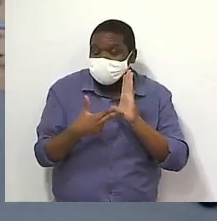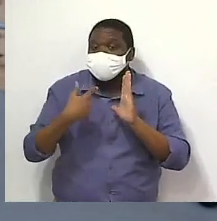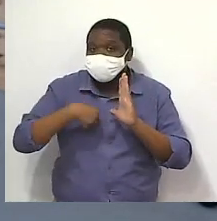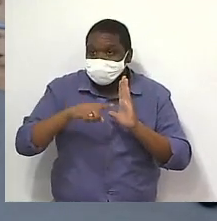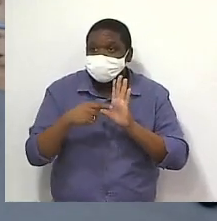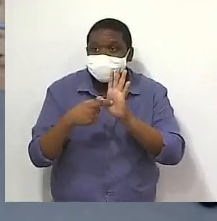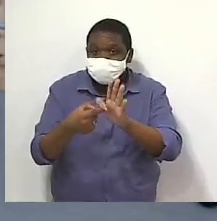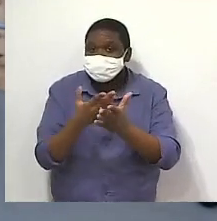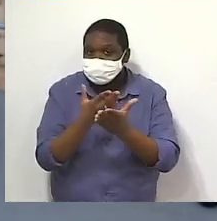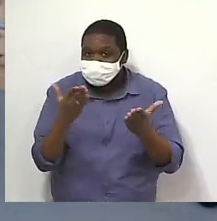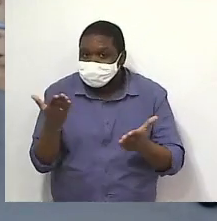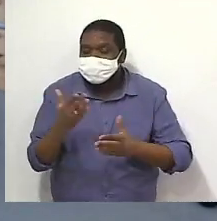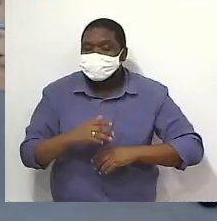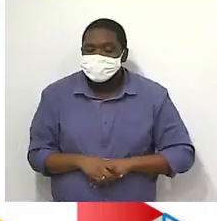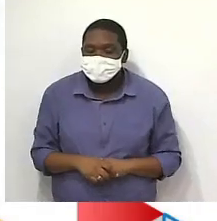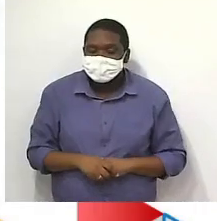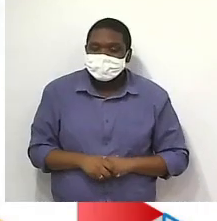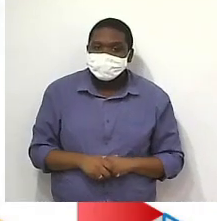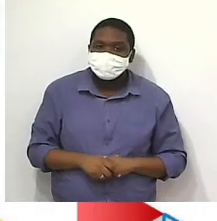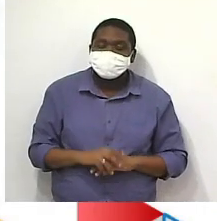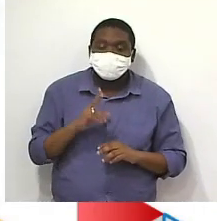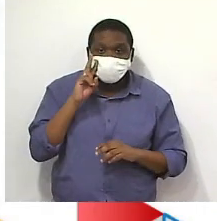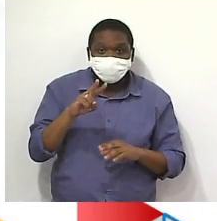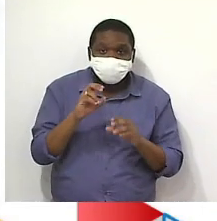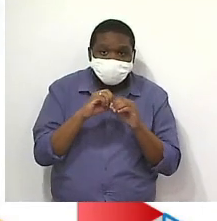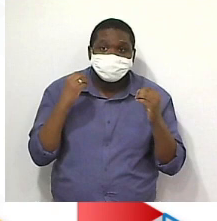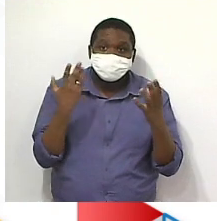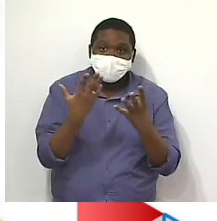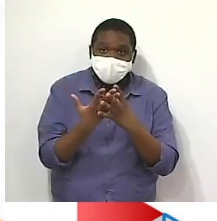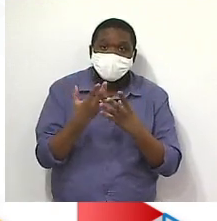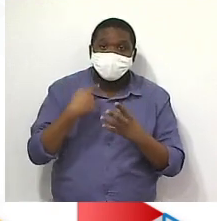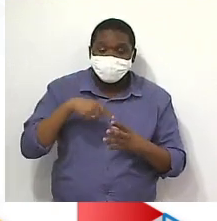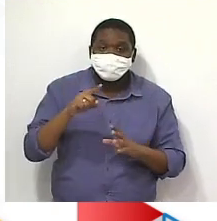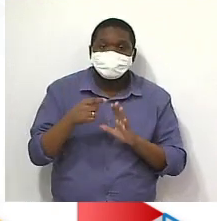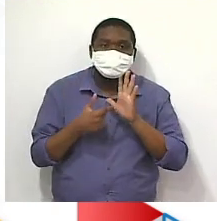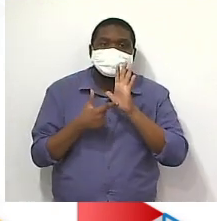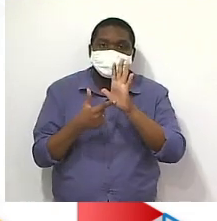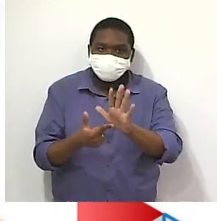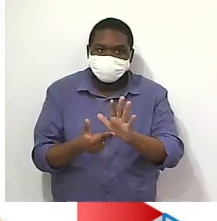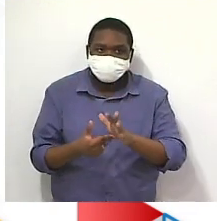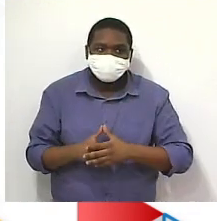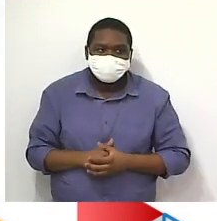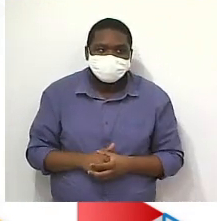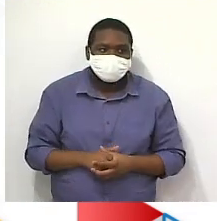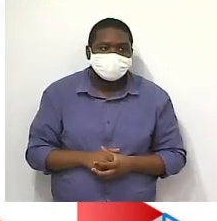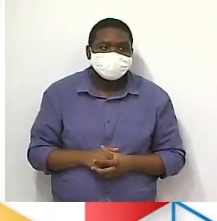para vocês, tá bom? Vamos lá para o nosso slide que eu vou te mostrar. Ó, preste atenção.